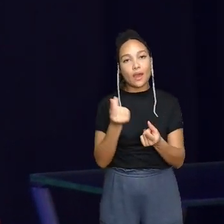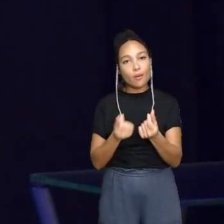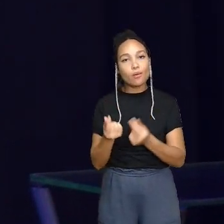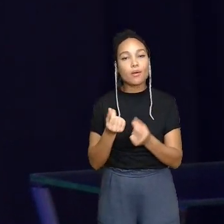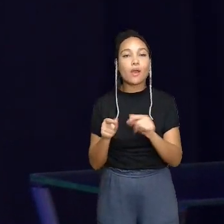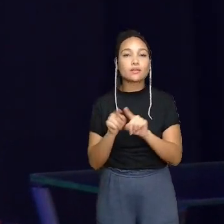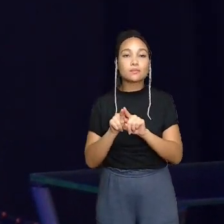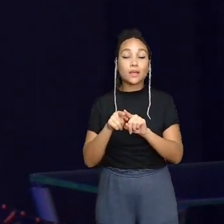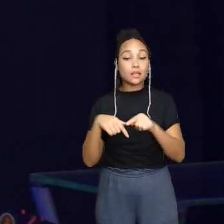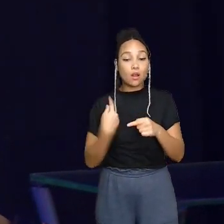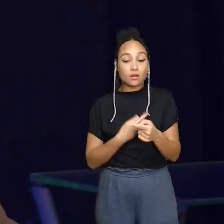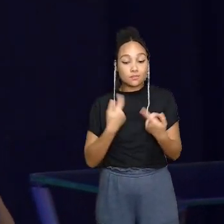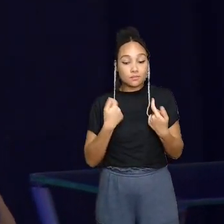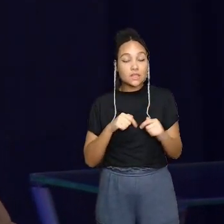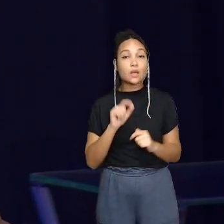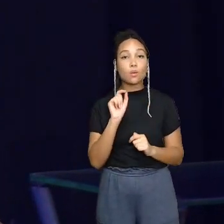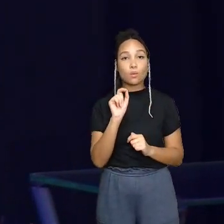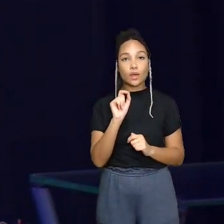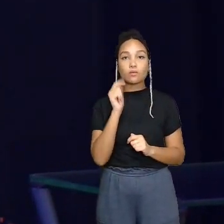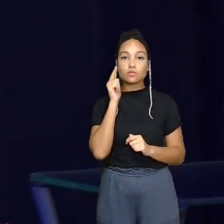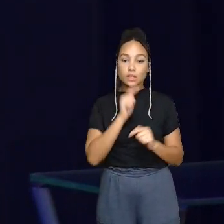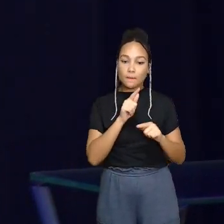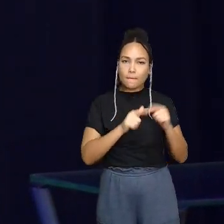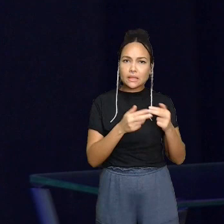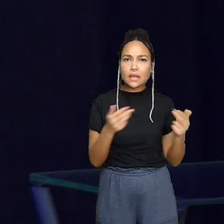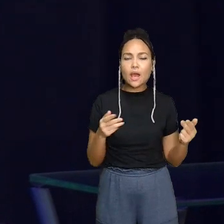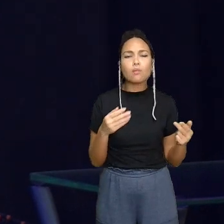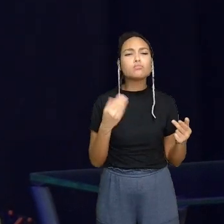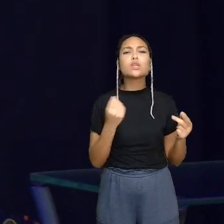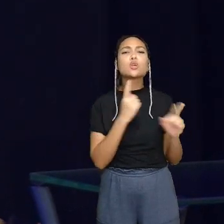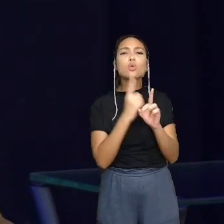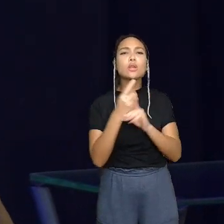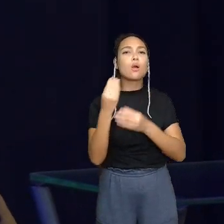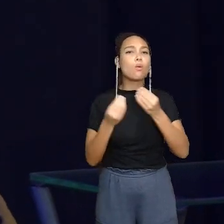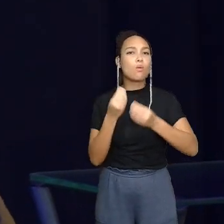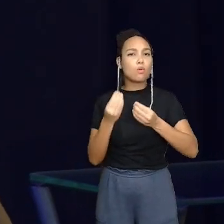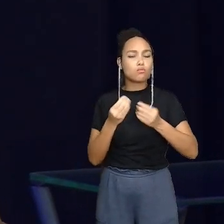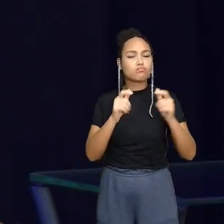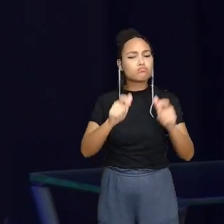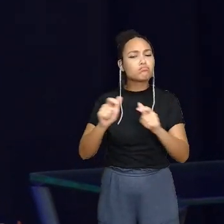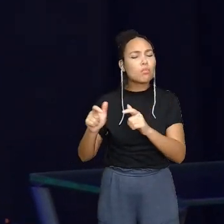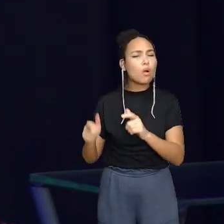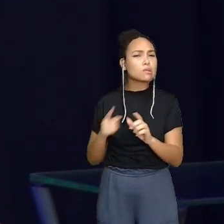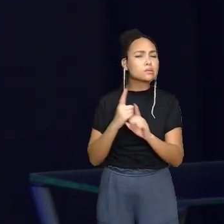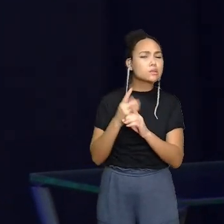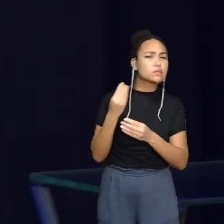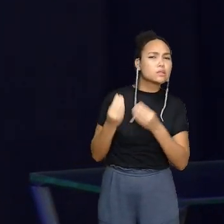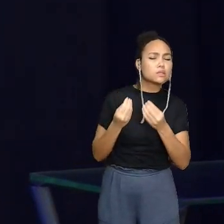necessidade de a gente precisar ter recurso, né? Onde que a gente encontra esses recursos? Onde que a gente encontra